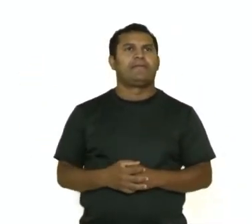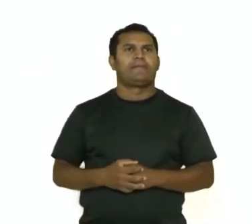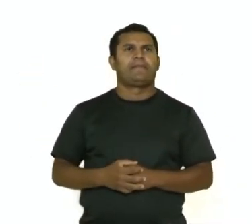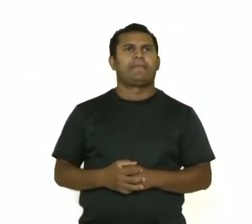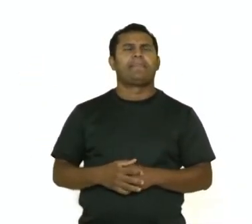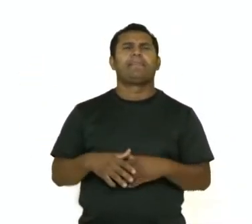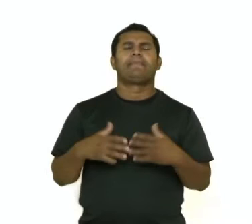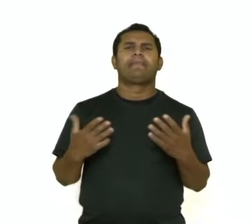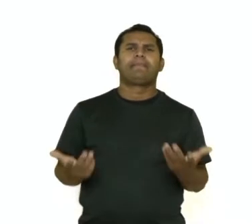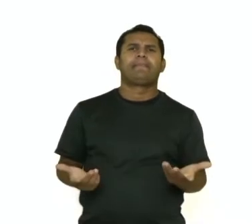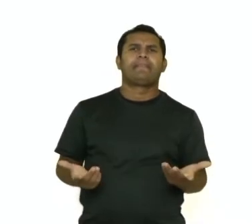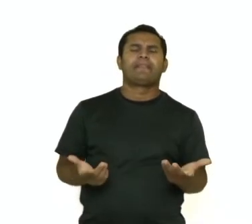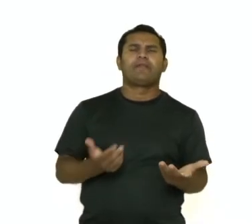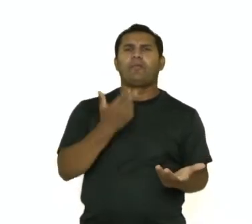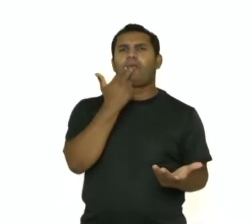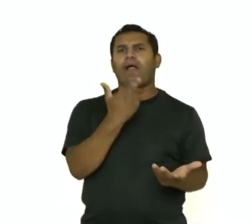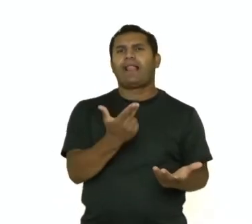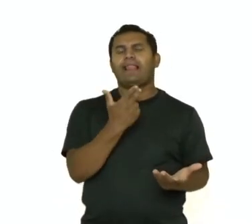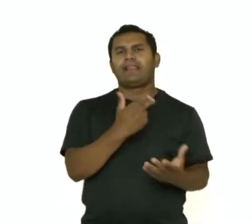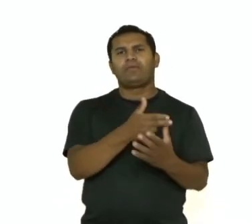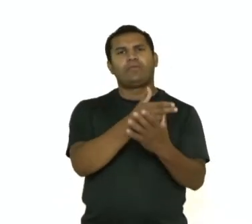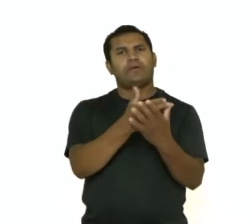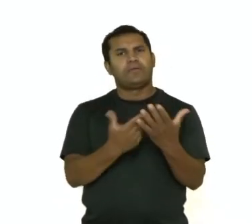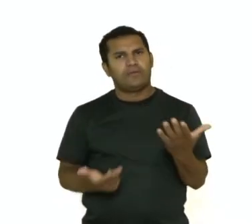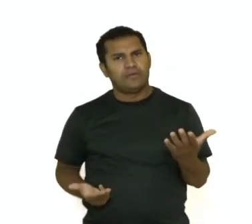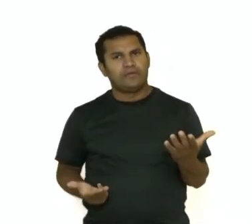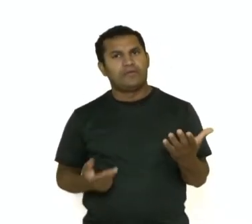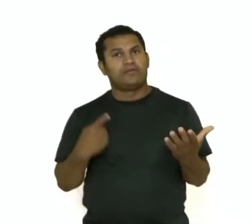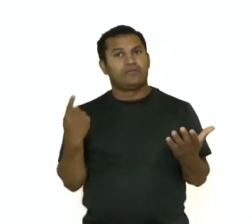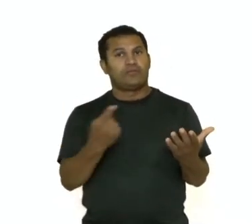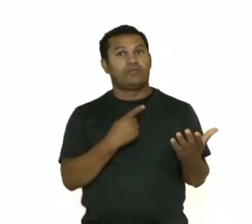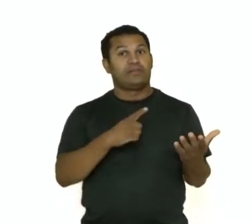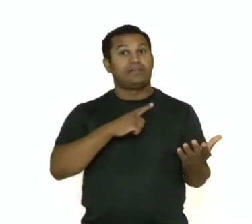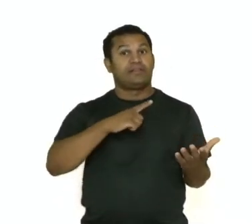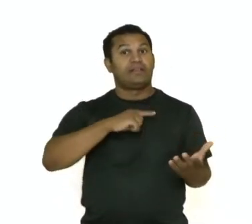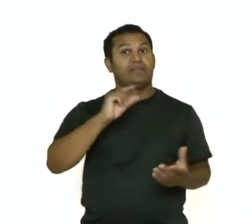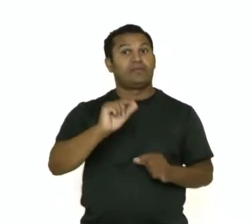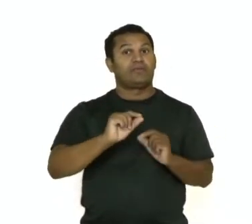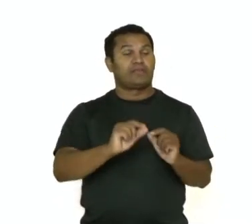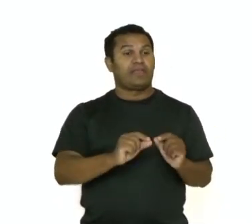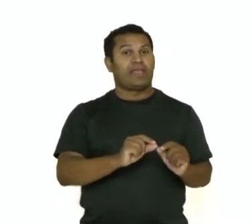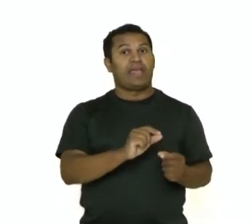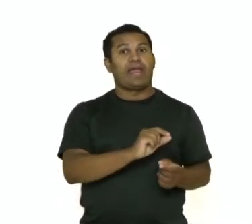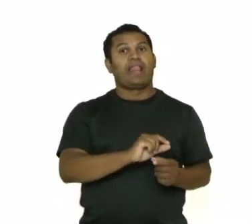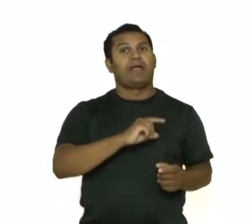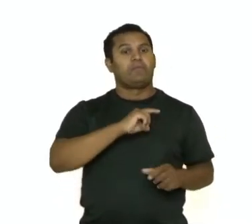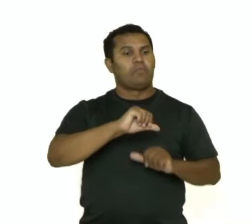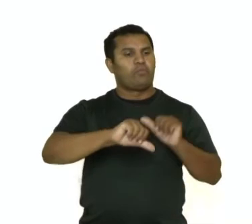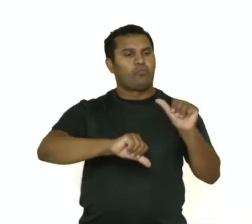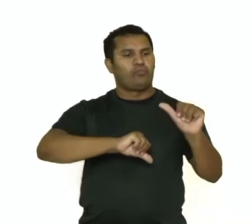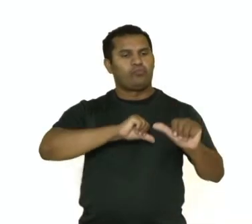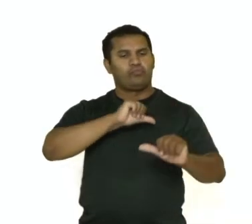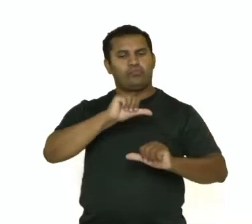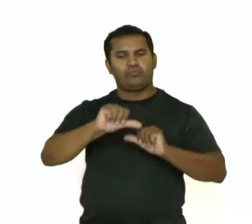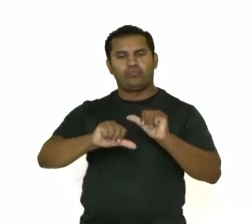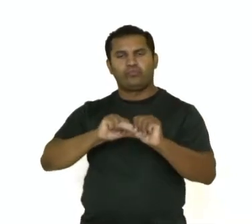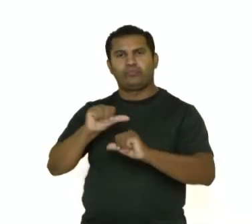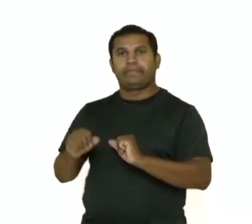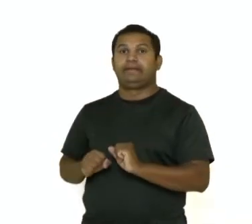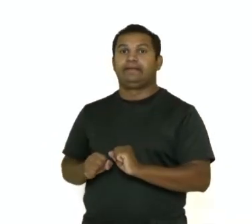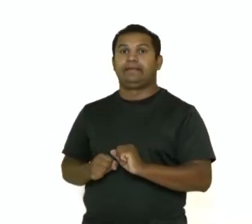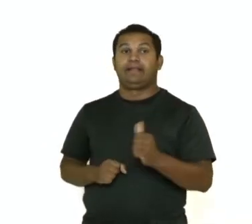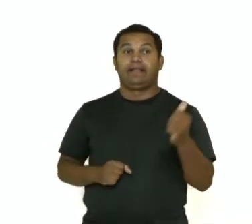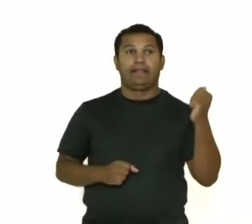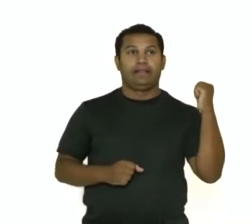linguística, como a língua é dinâmica, e não objeto estático, nós temos alterações que acontecem por conta